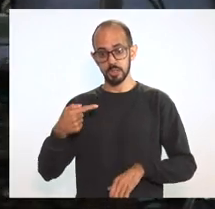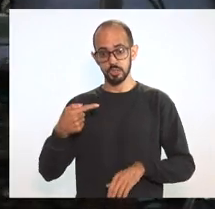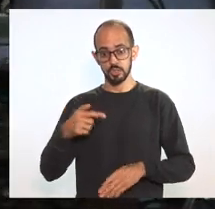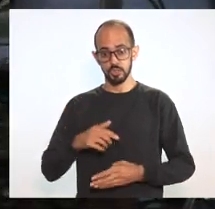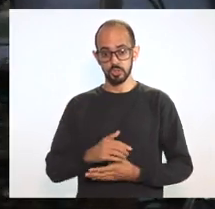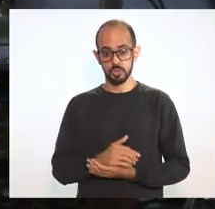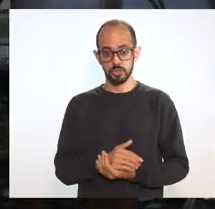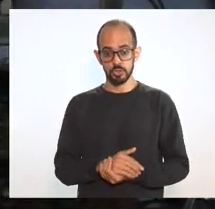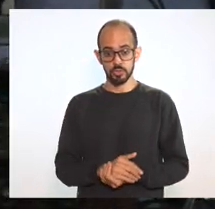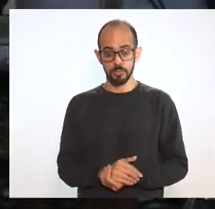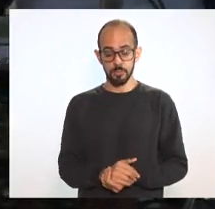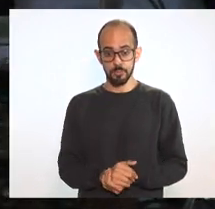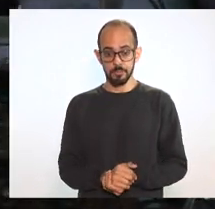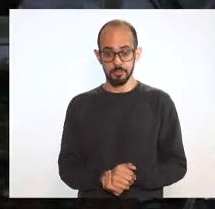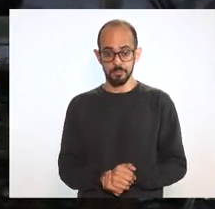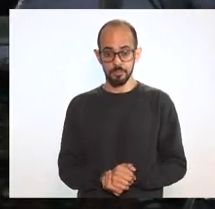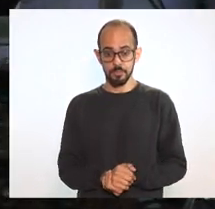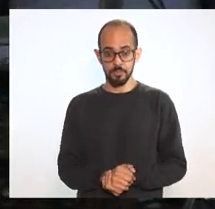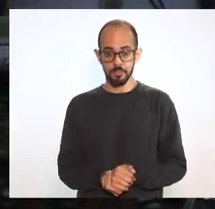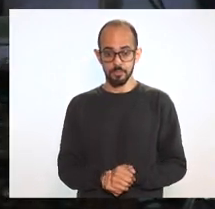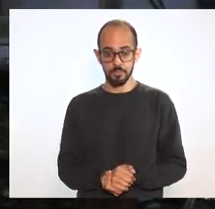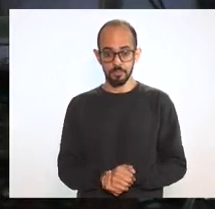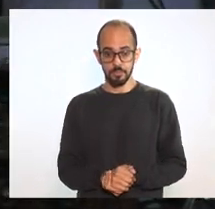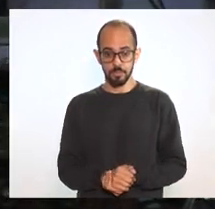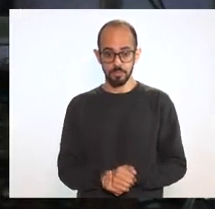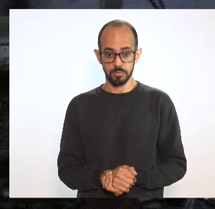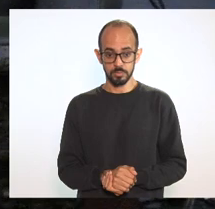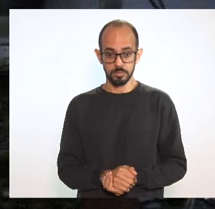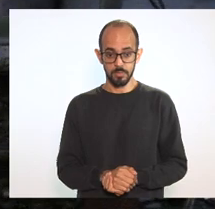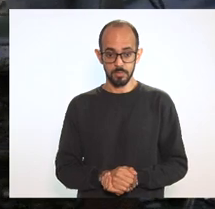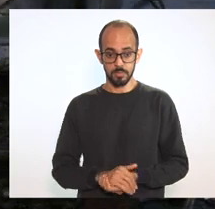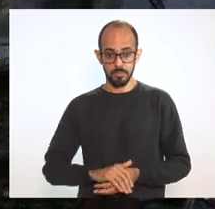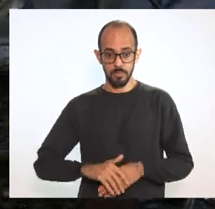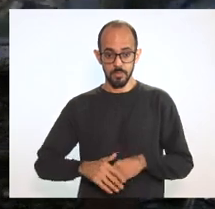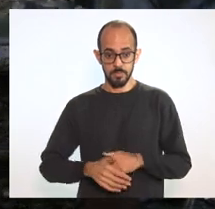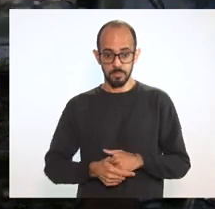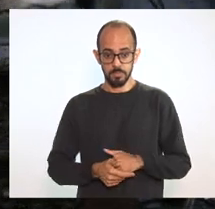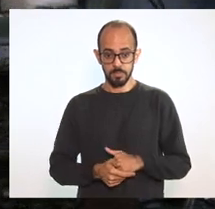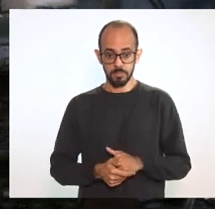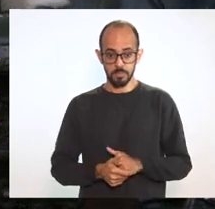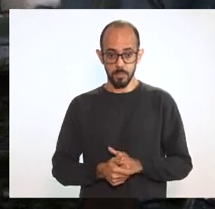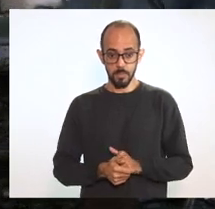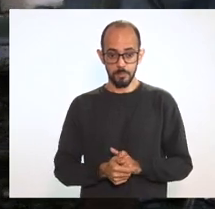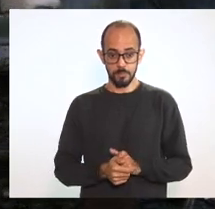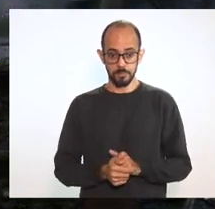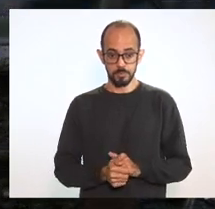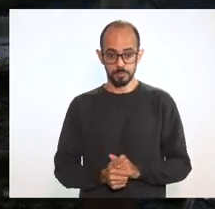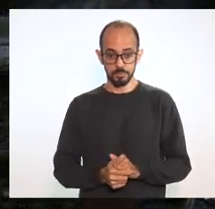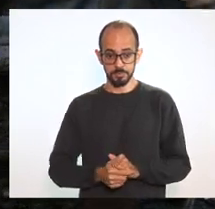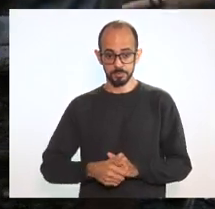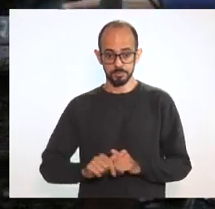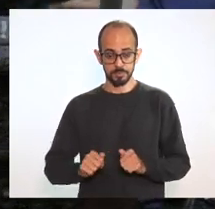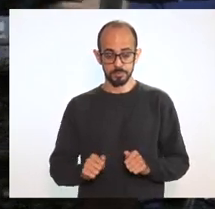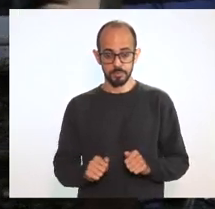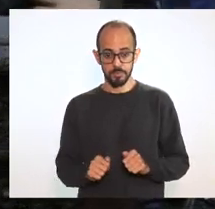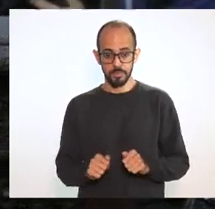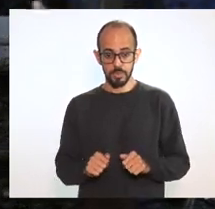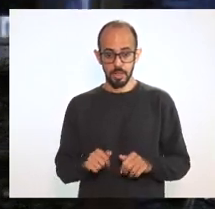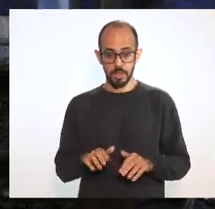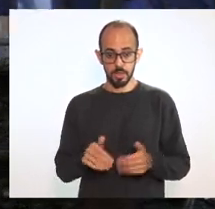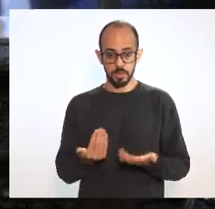Pô. Aí não é acordo. Vamos para o voto. Assimila 9, vamos à votação. Ah, sobre a mesa, requerimento de destaque.